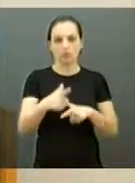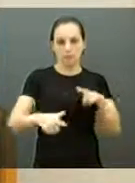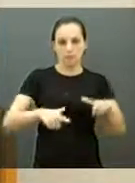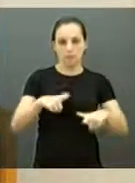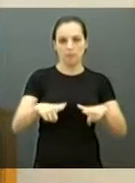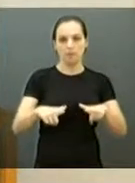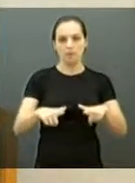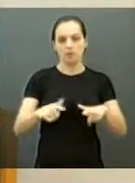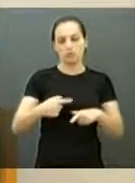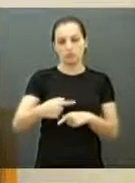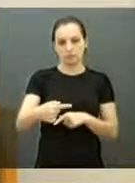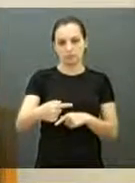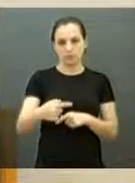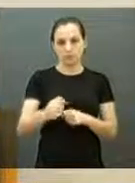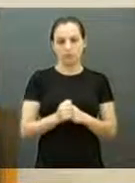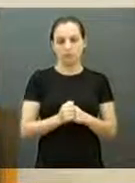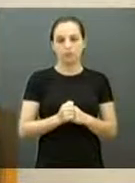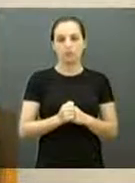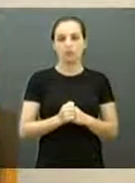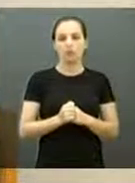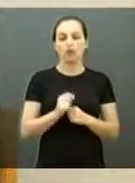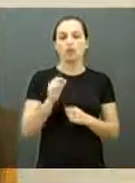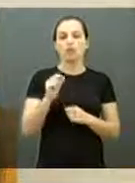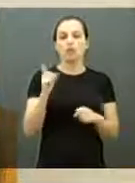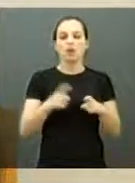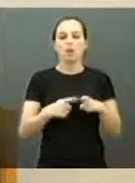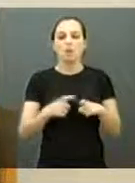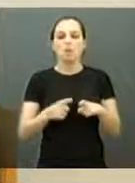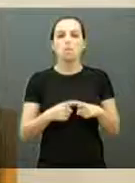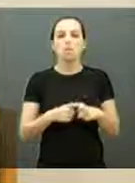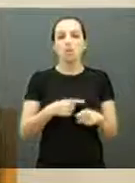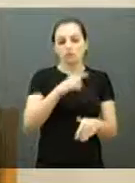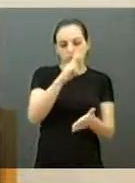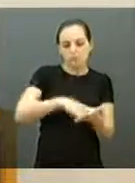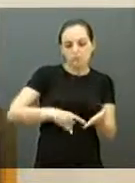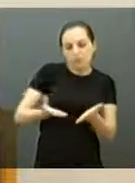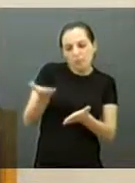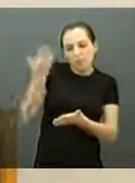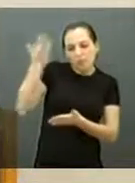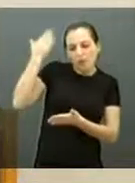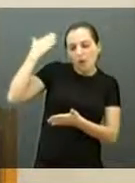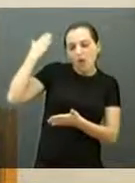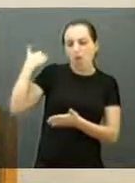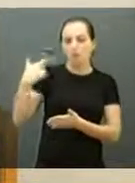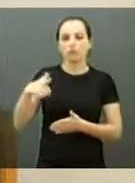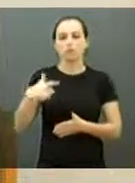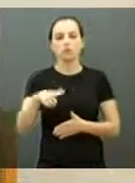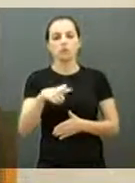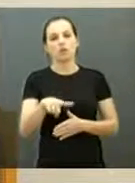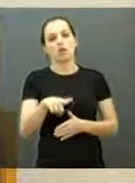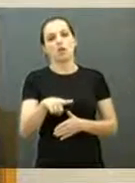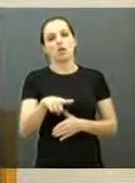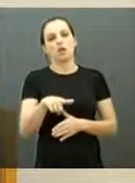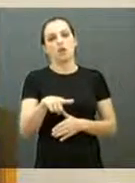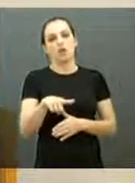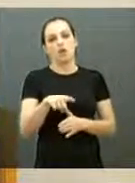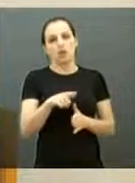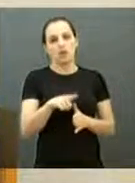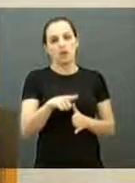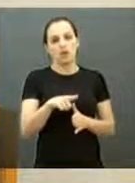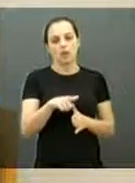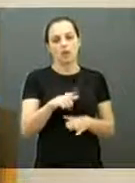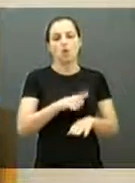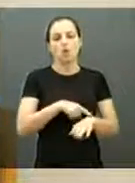Então caem para 12. Então tem médicos que têm contratos antigos que não constam 80 horas no contrato.